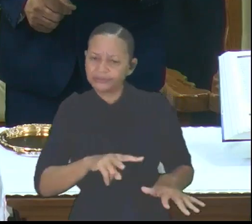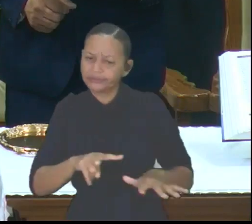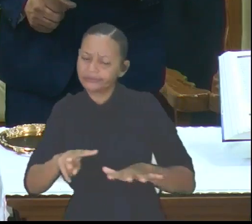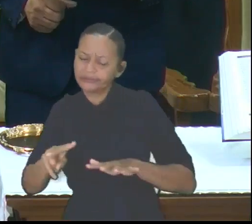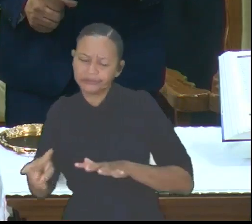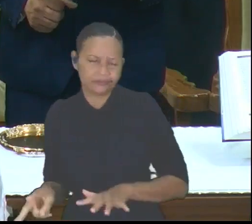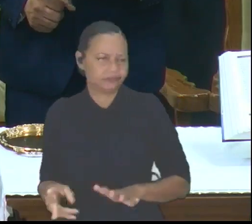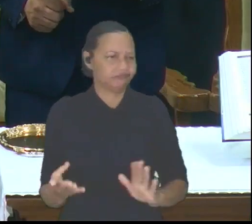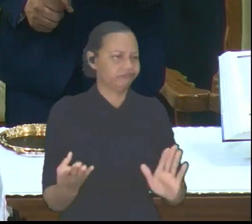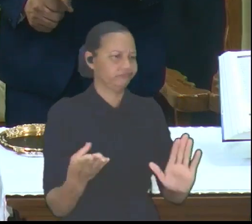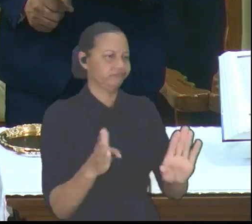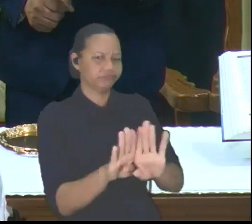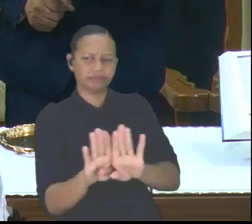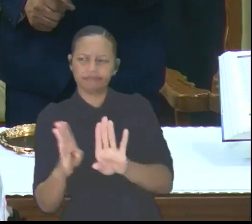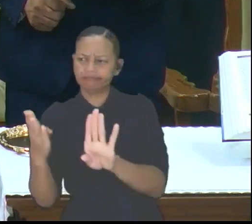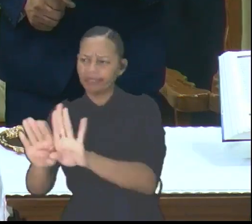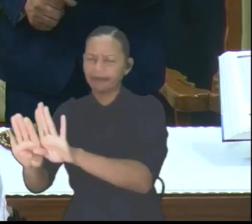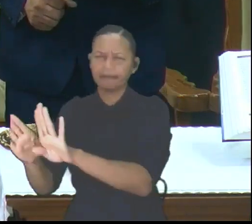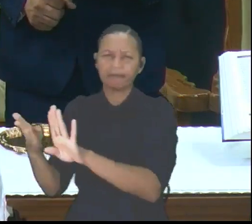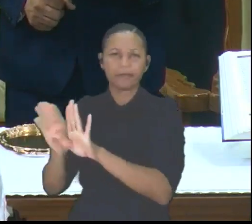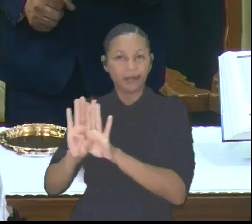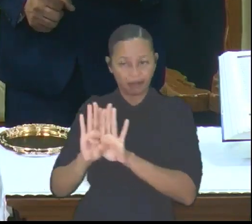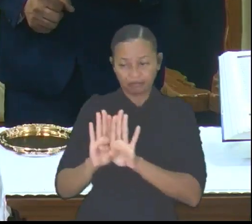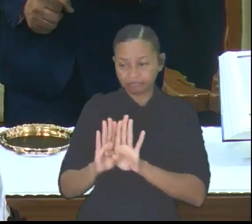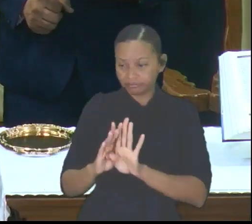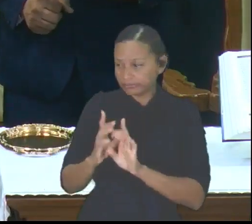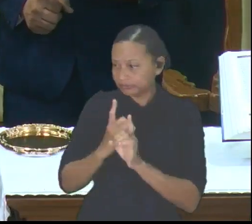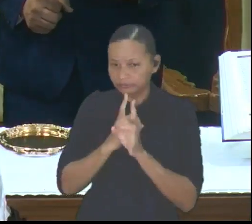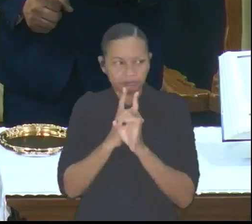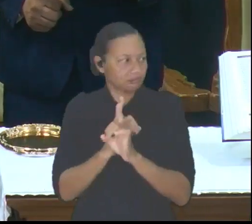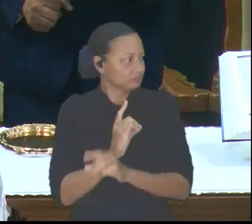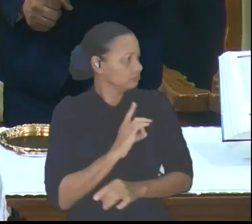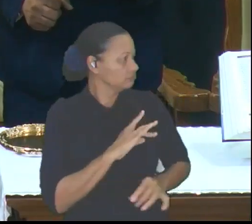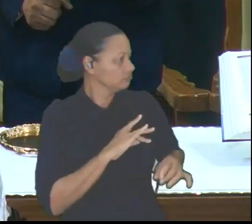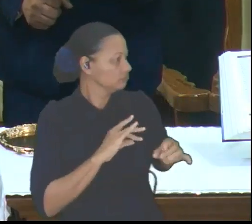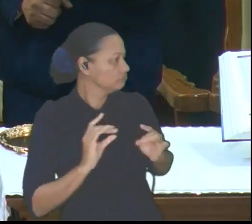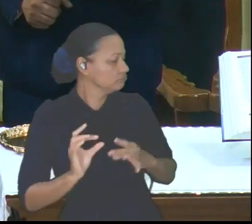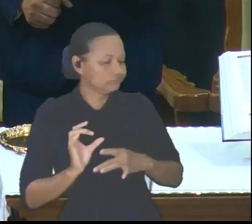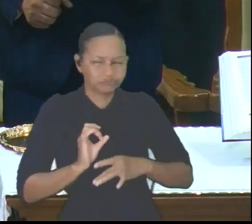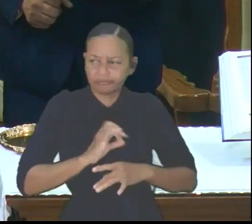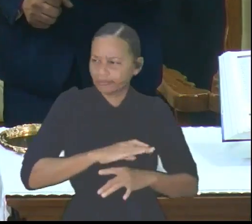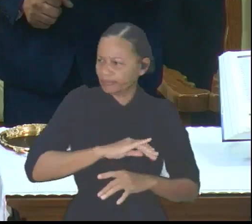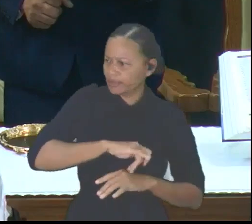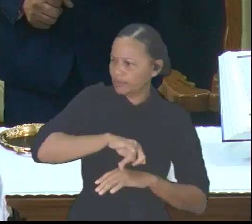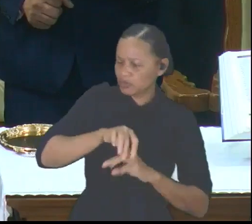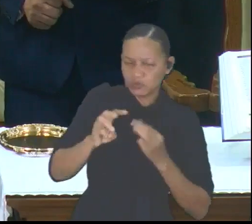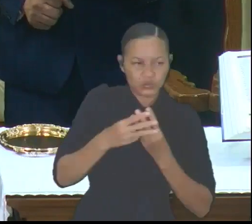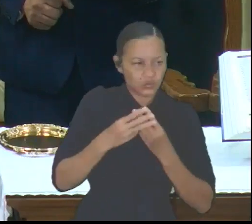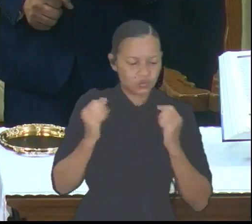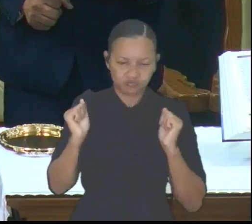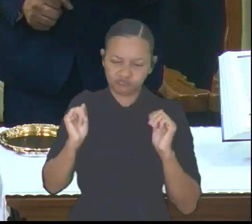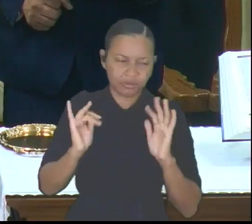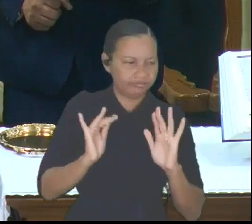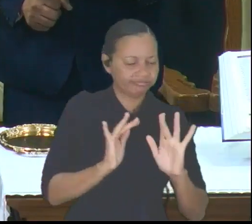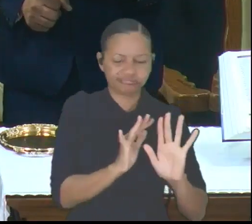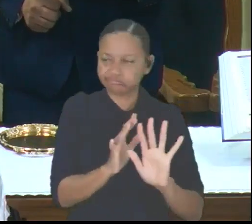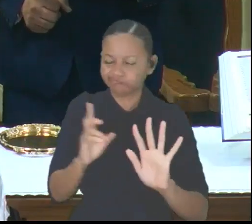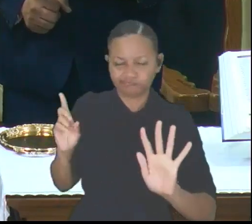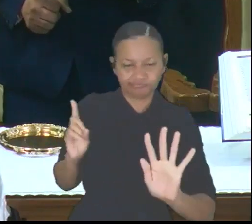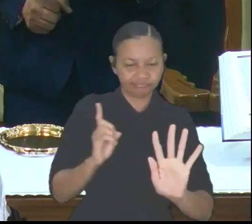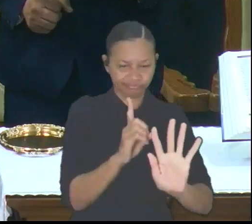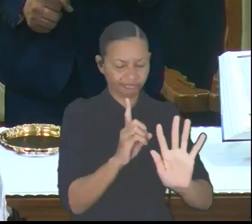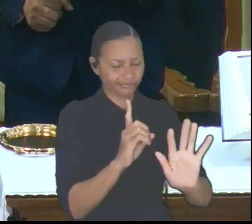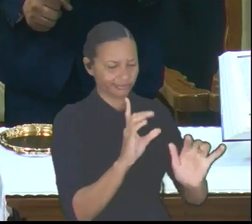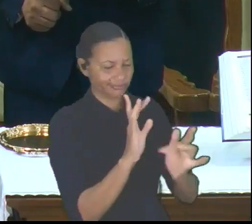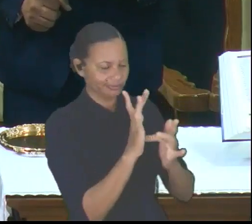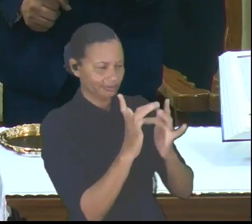as portas onde os discípulos, com medo dos judeus, se tinham ajuntado, chegou Jesus e pôs-se